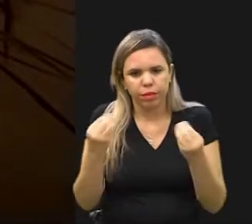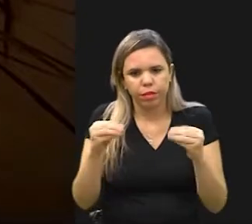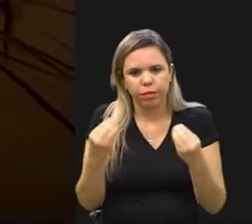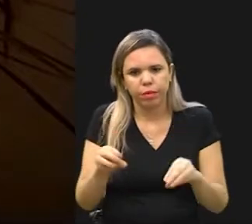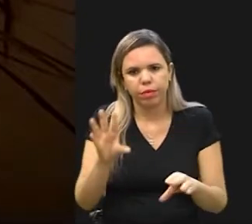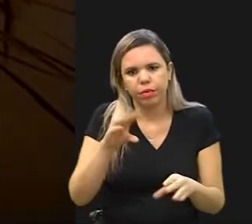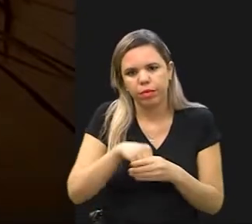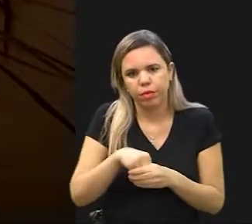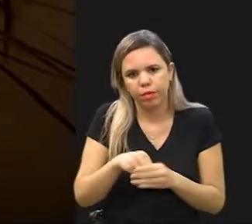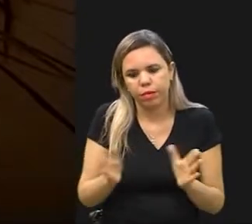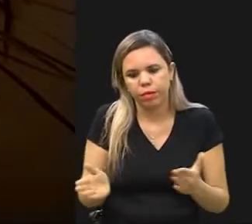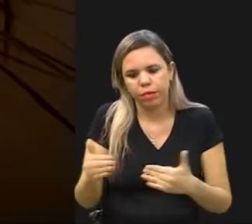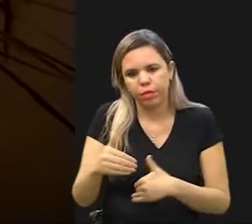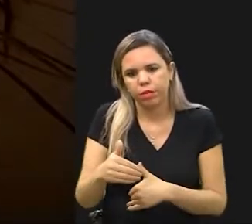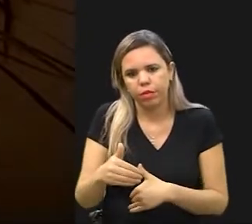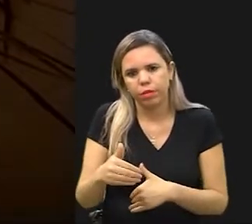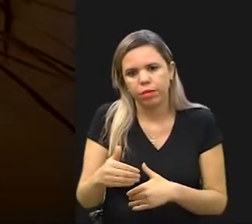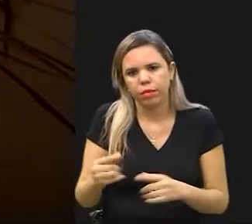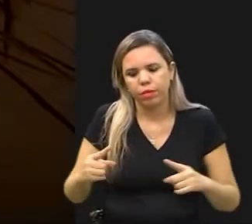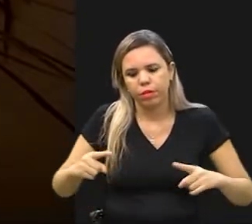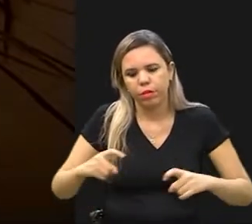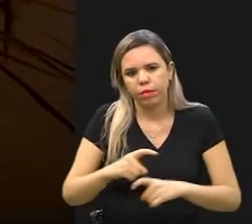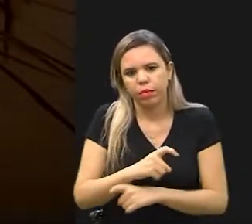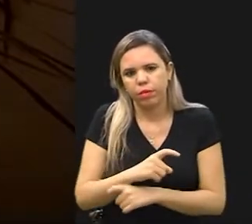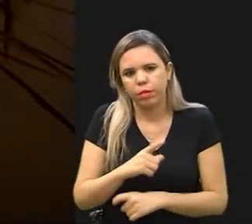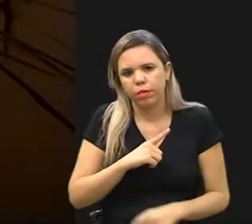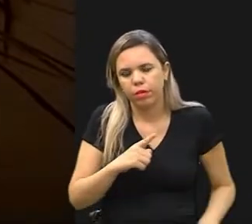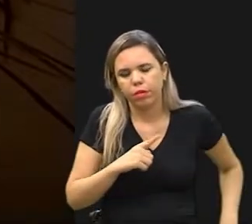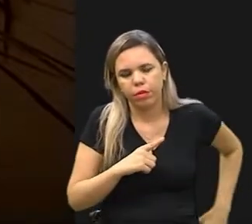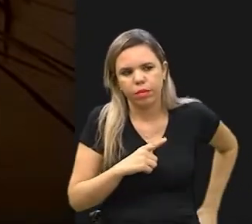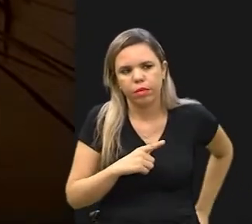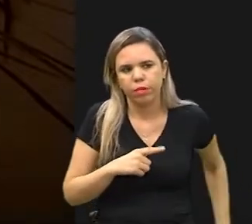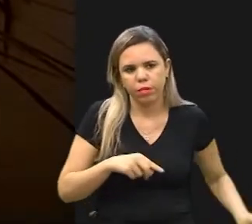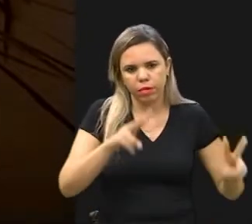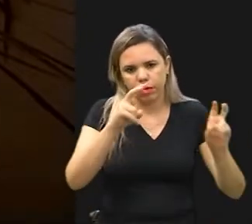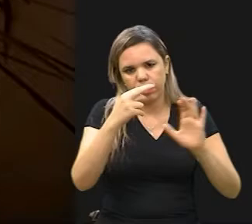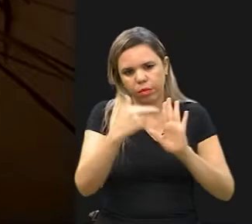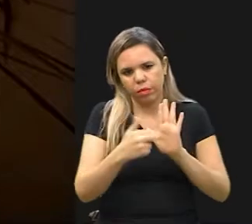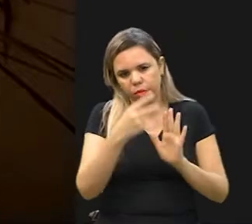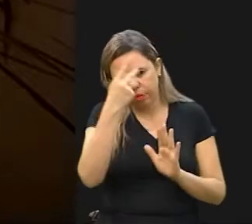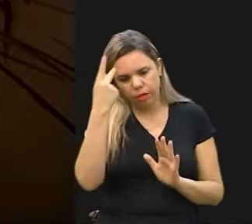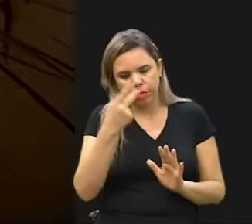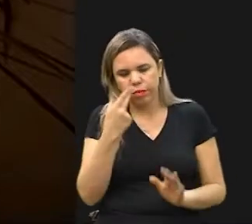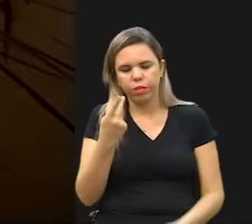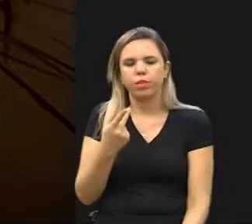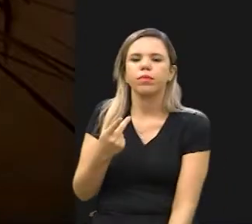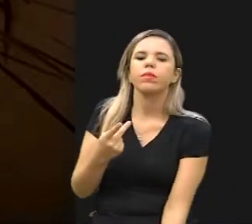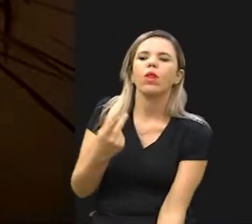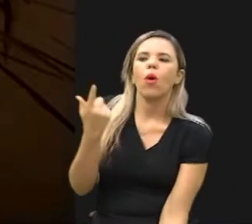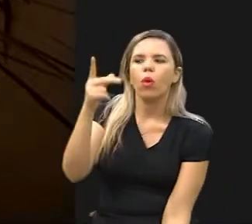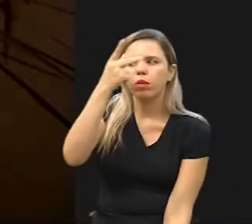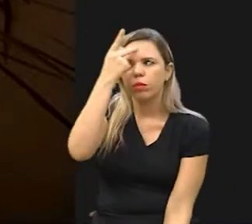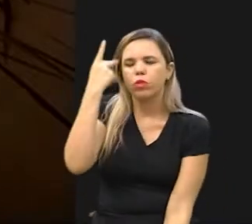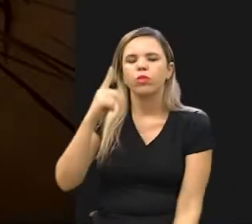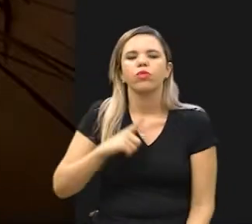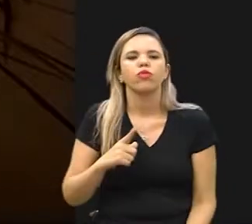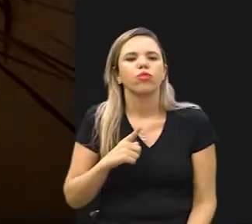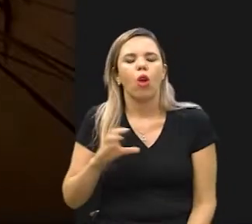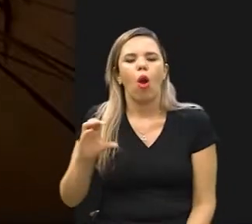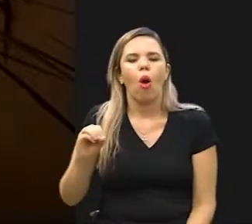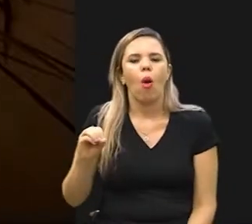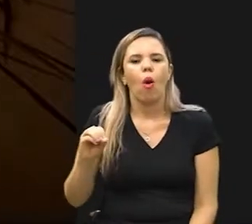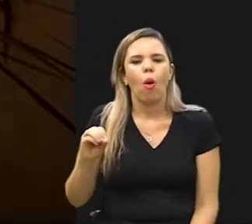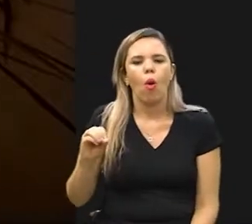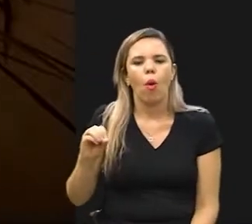vai colocar dentro da caixa do minhocário. Existem vários termos, né? Algumas pessoas chamam de minhocário, outras pessoas chamam